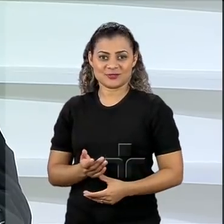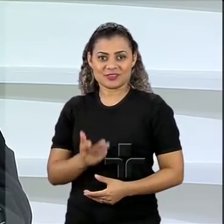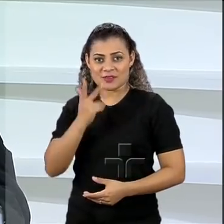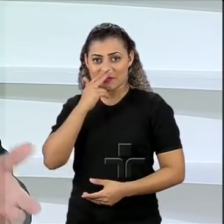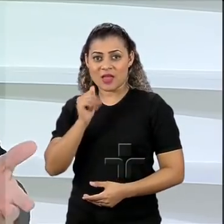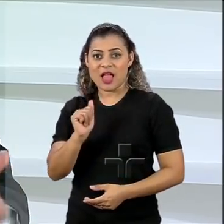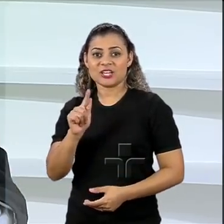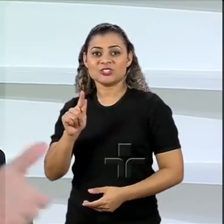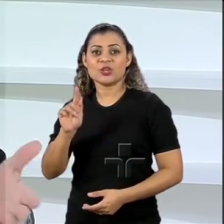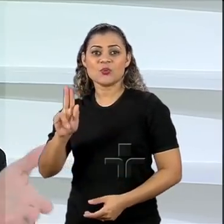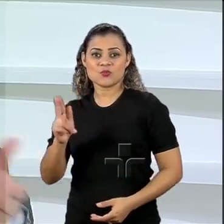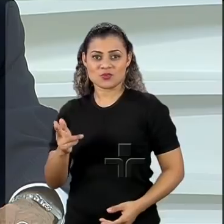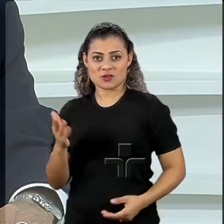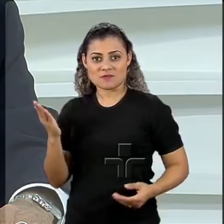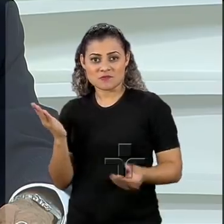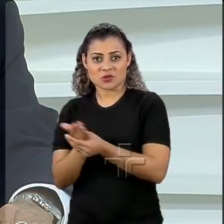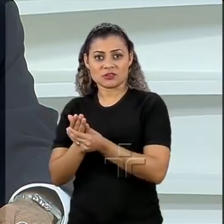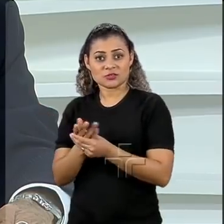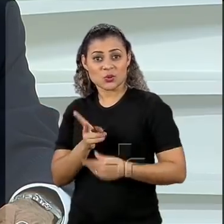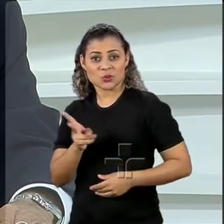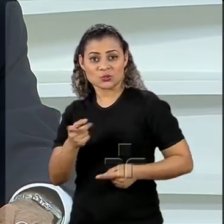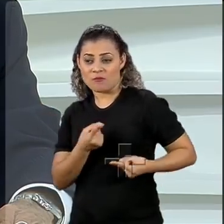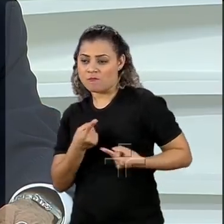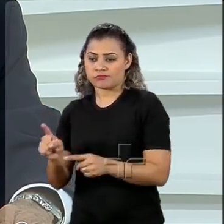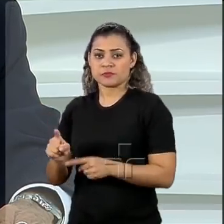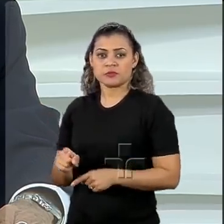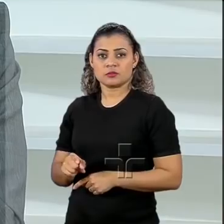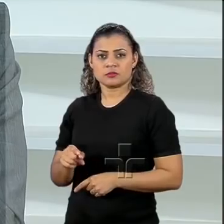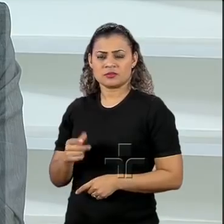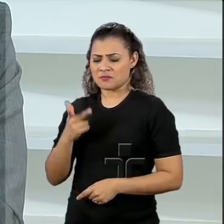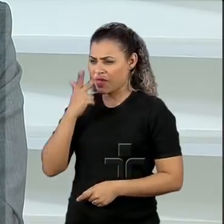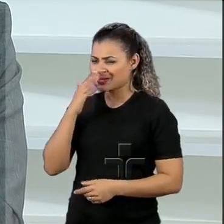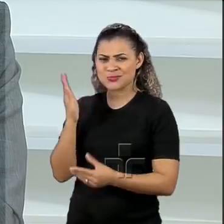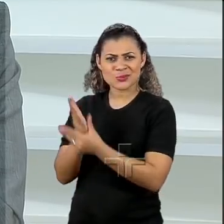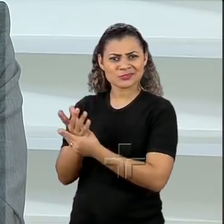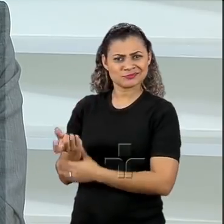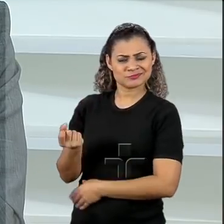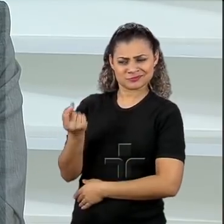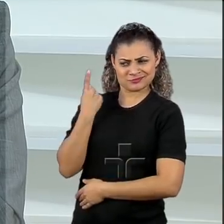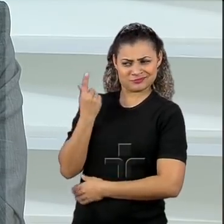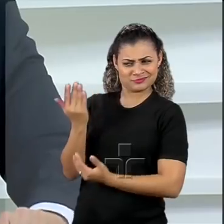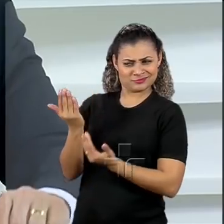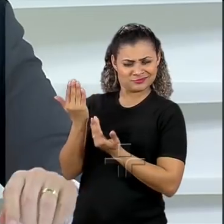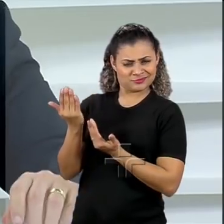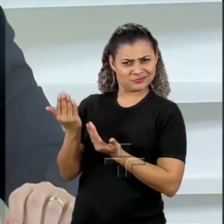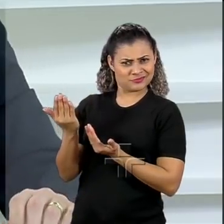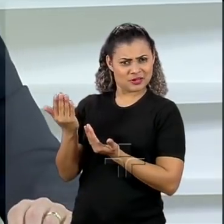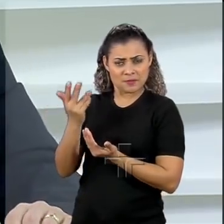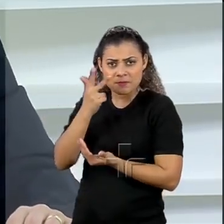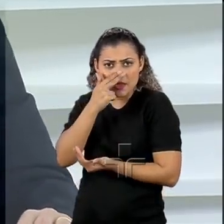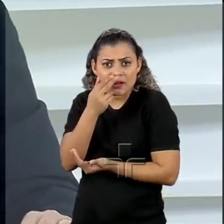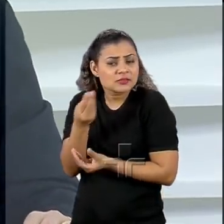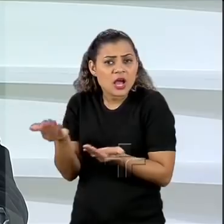AGU. Um procedimento, no mínimo, estranho e, nessas circunstâncias,